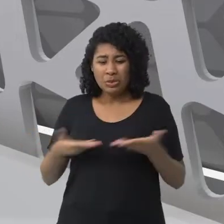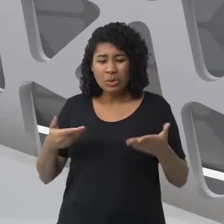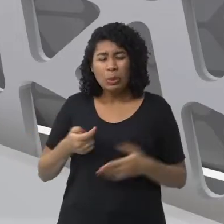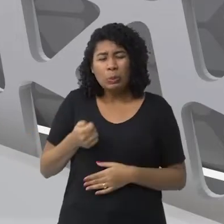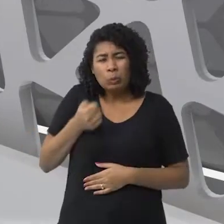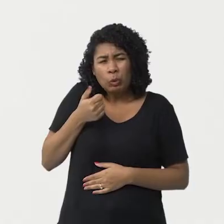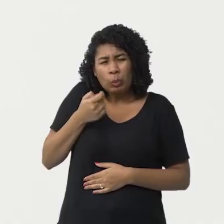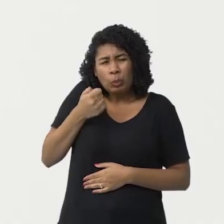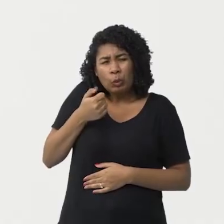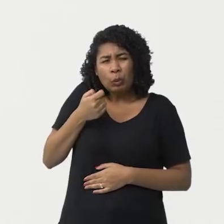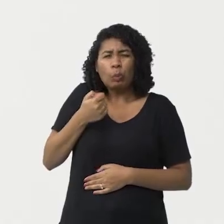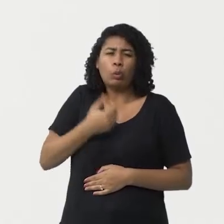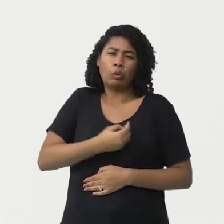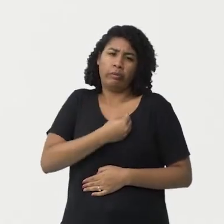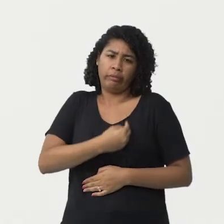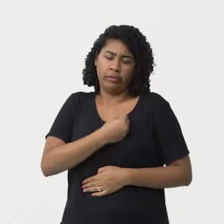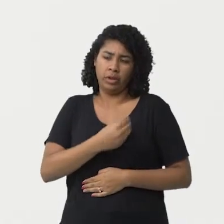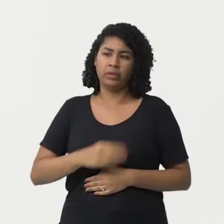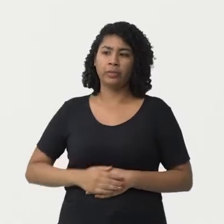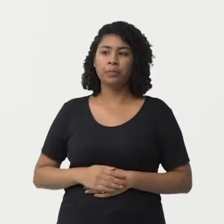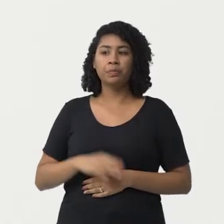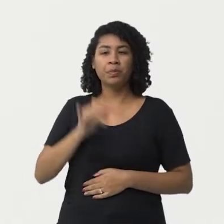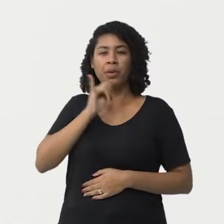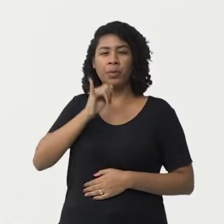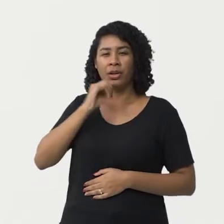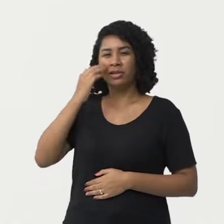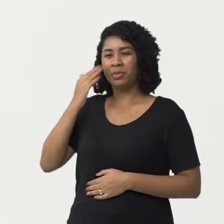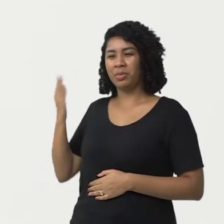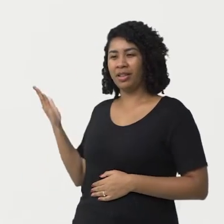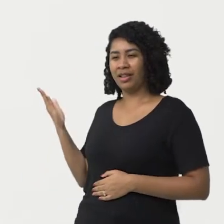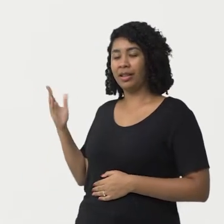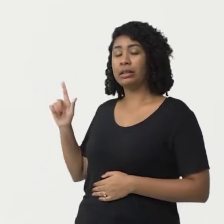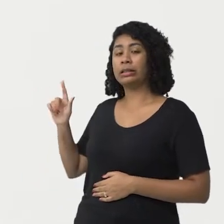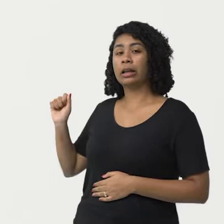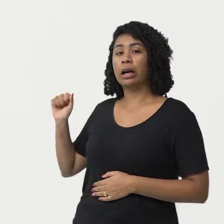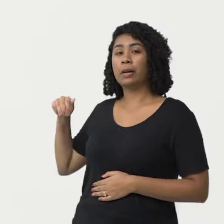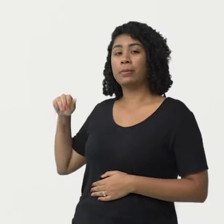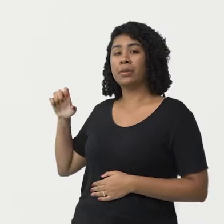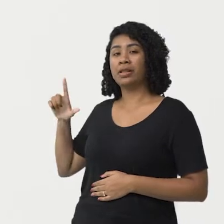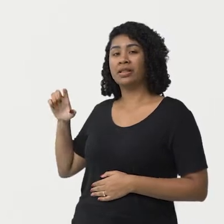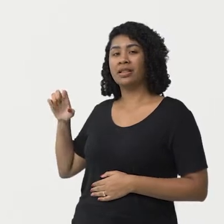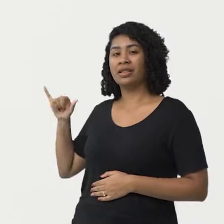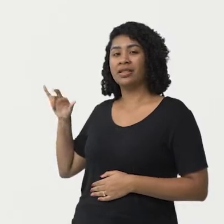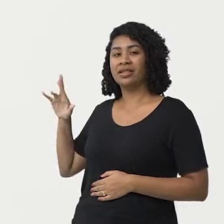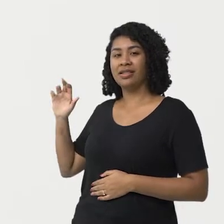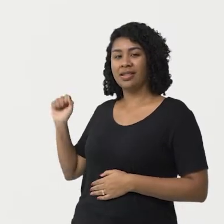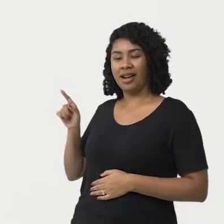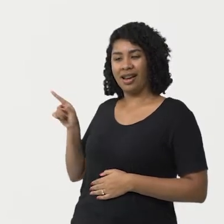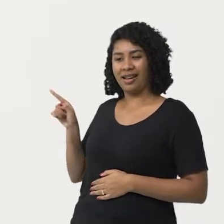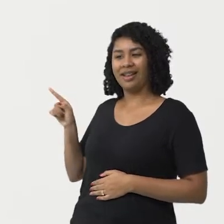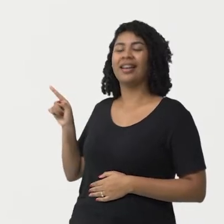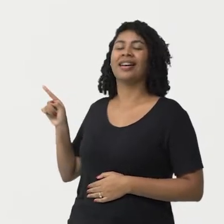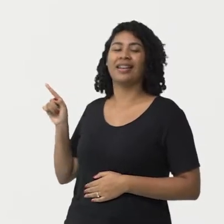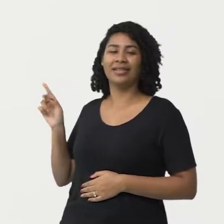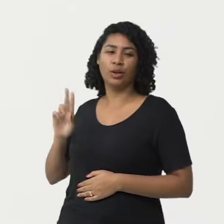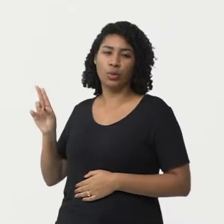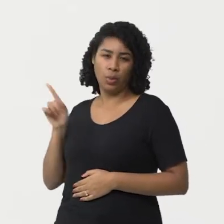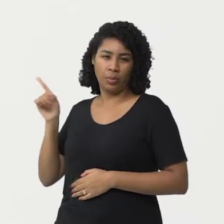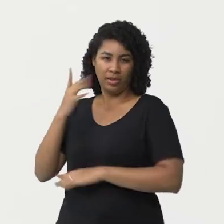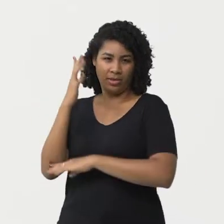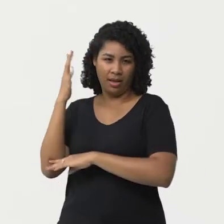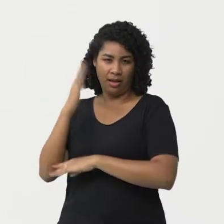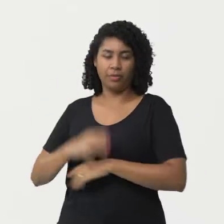a gameleira, que é um tipo de árvore típica da Mata do Pinhal, das Matas dos Pinhais, desculpa, e também o